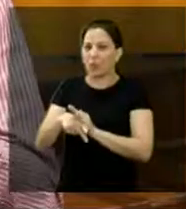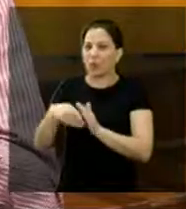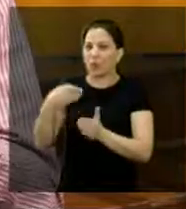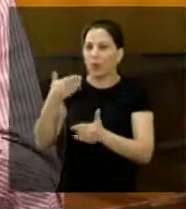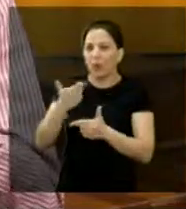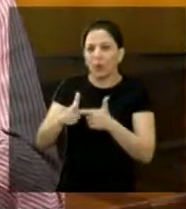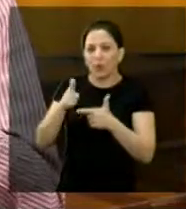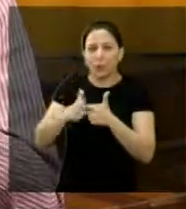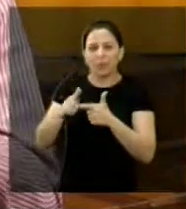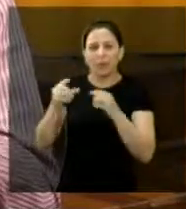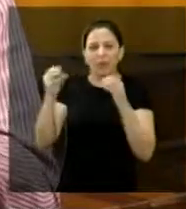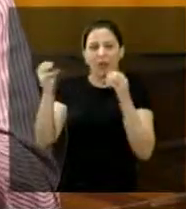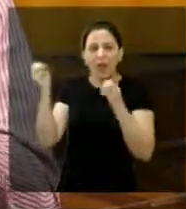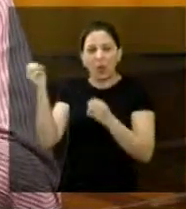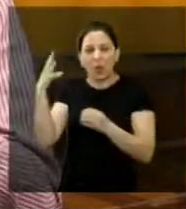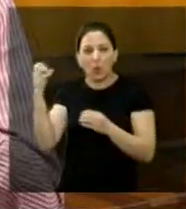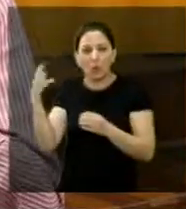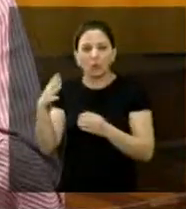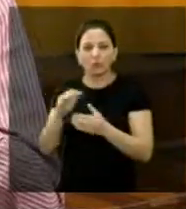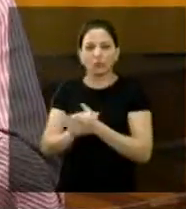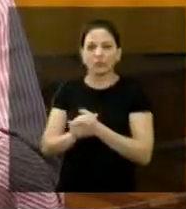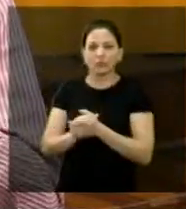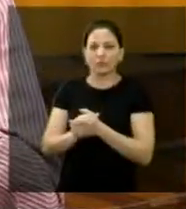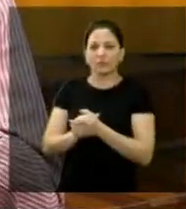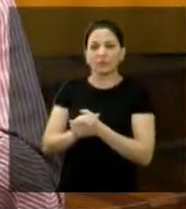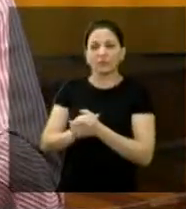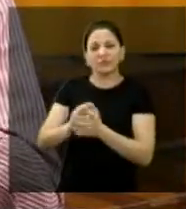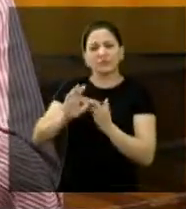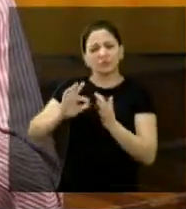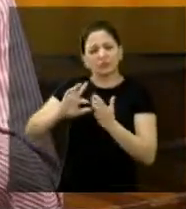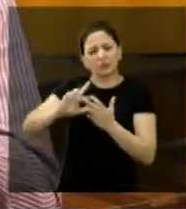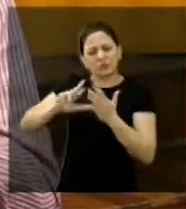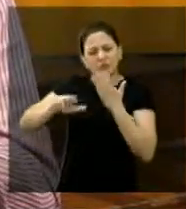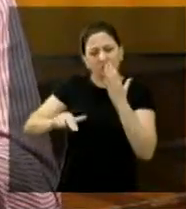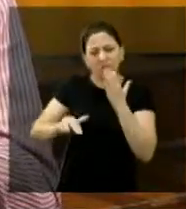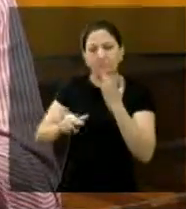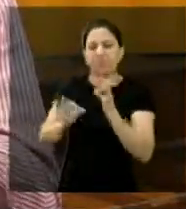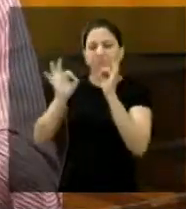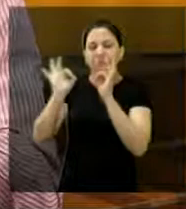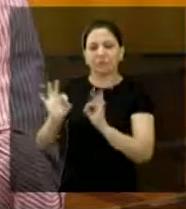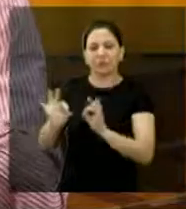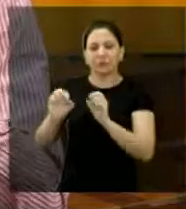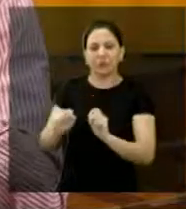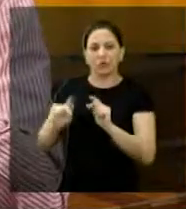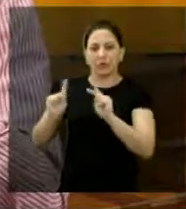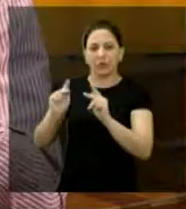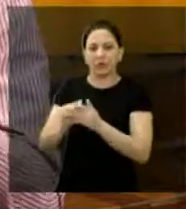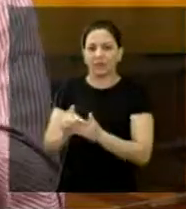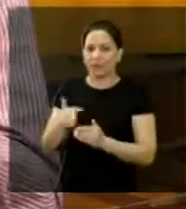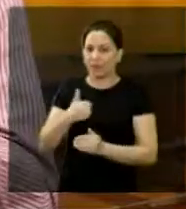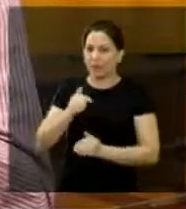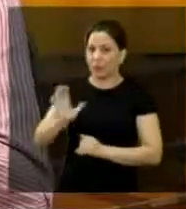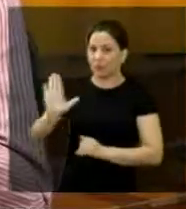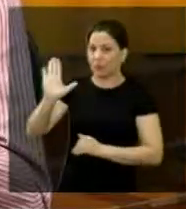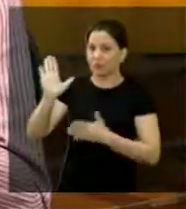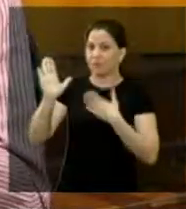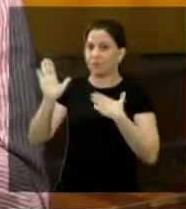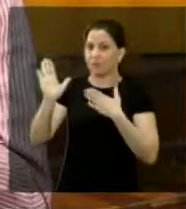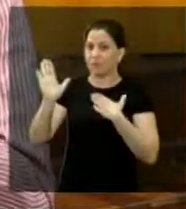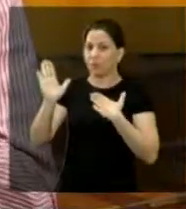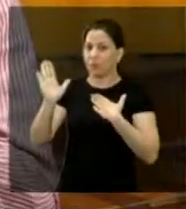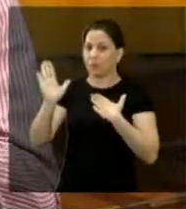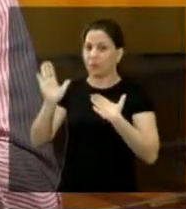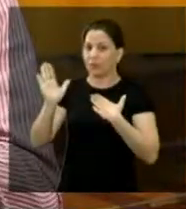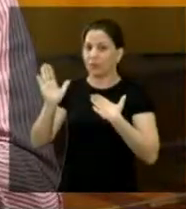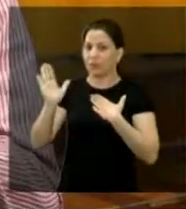resto funcionou perfeitamente. Eu me preparei e fiz uma promessa para mim, que eu acabei não cumprindo,